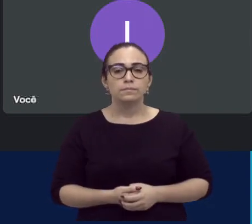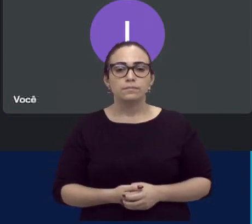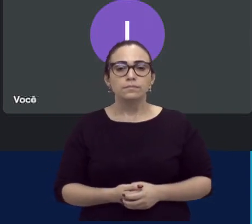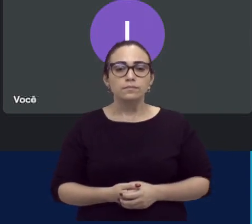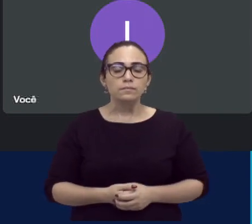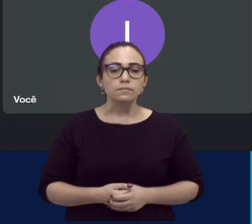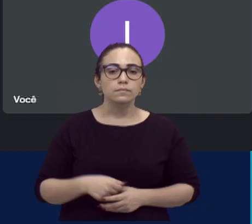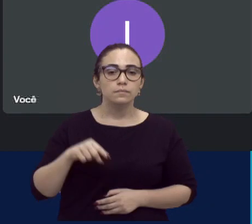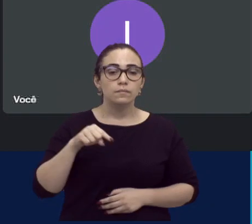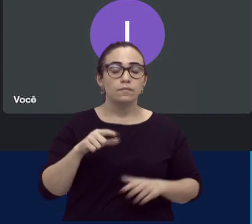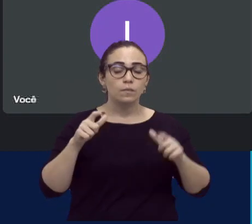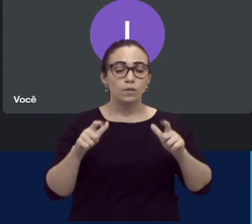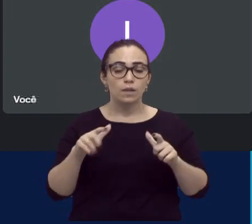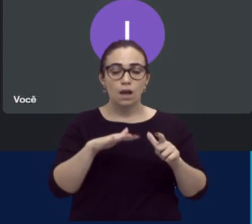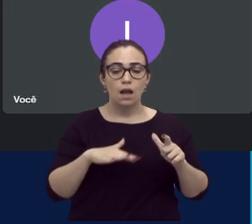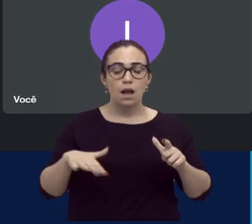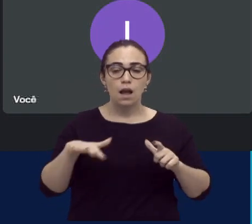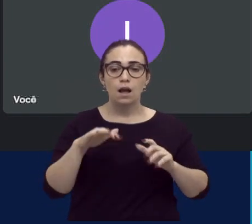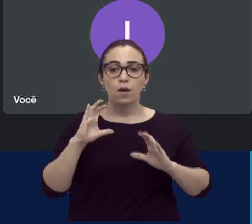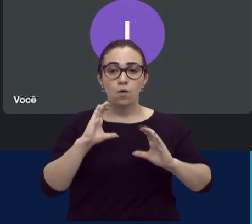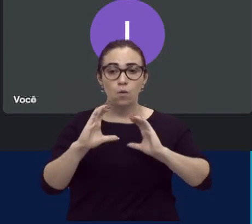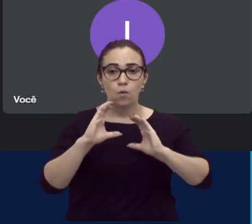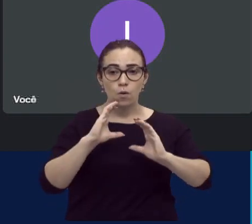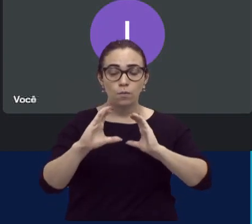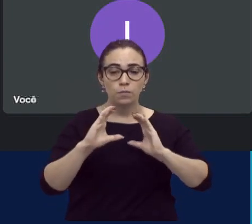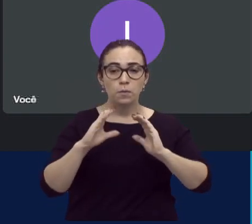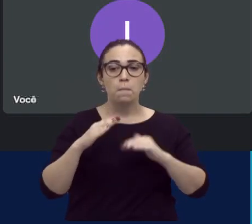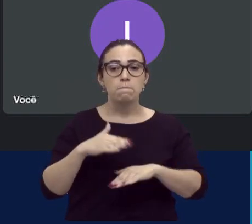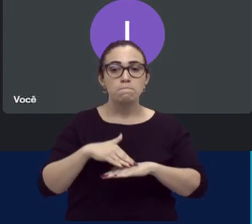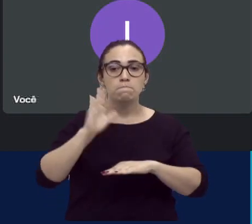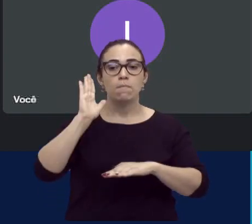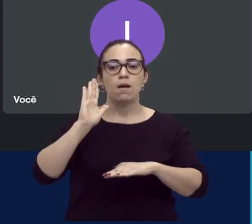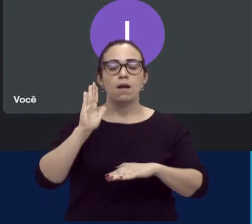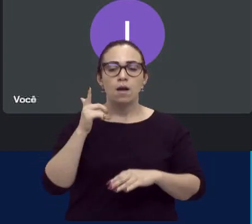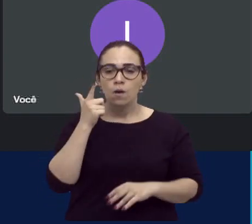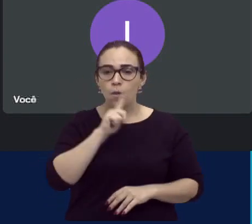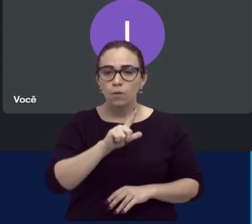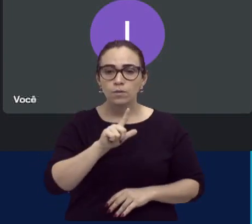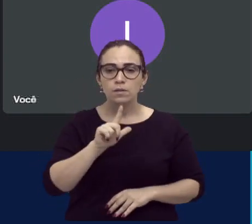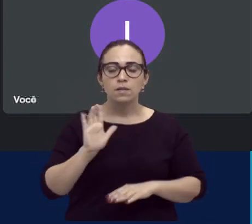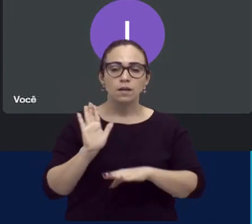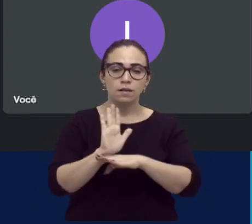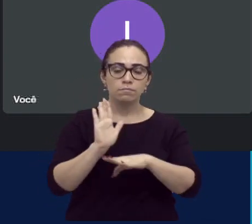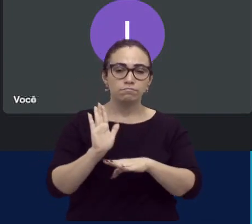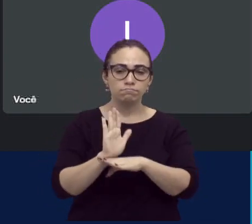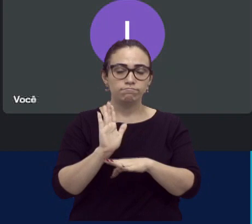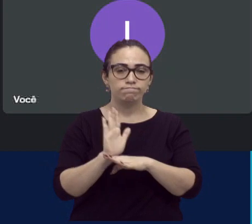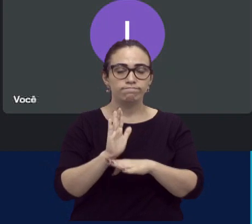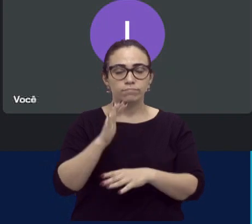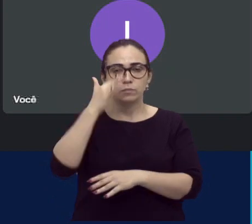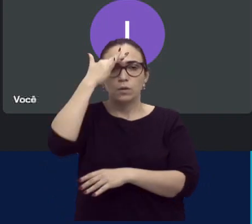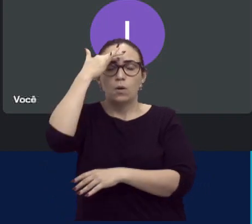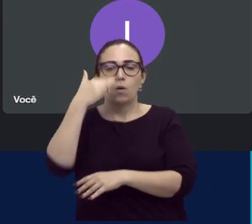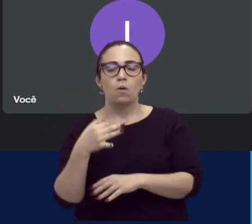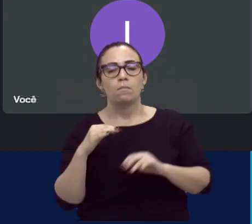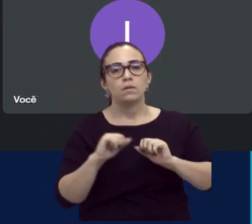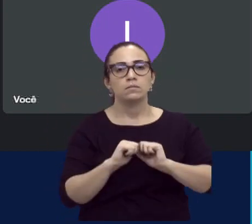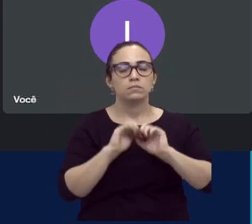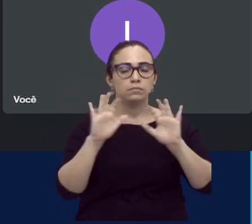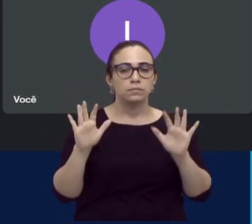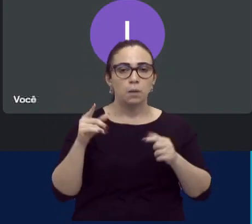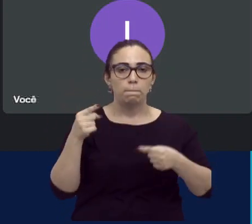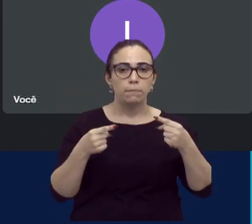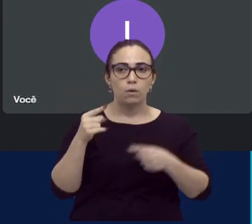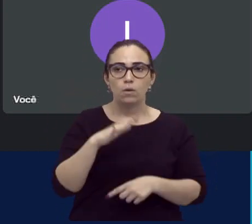da comunicação é um dos que mais pode contribuir no entendimento de uma política para